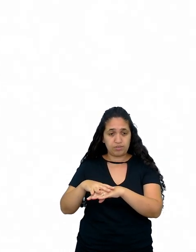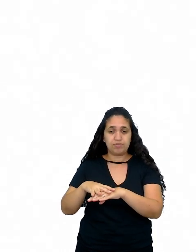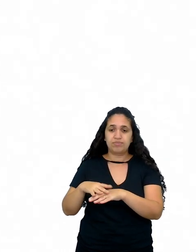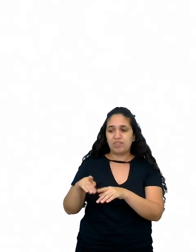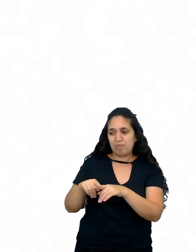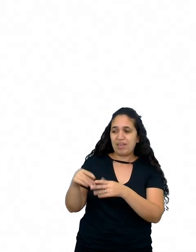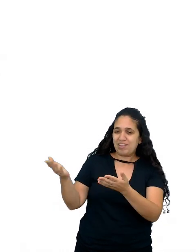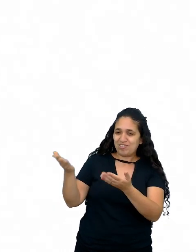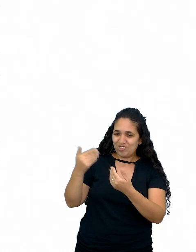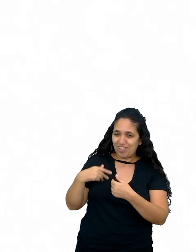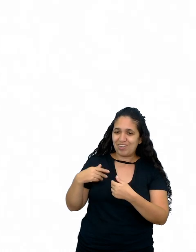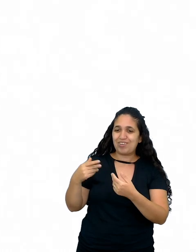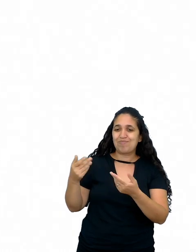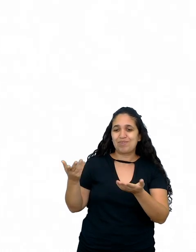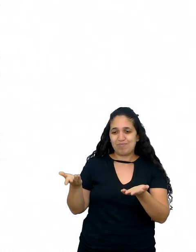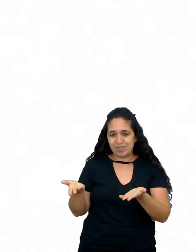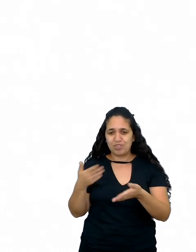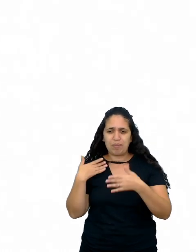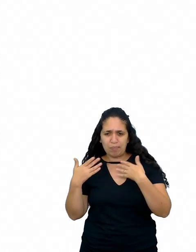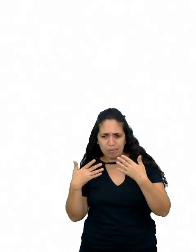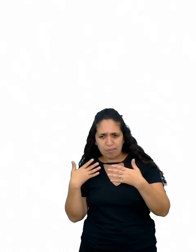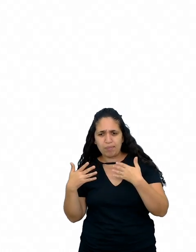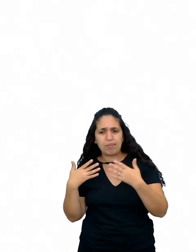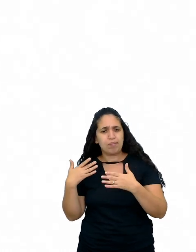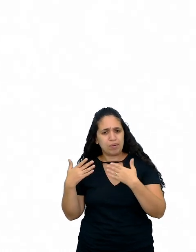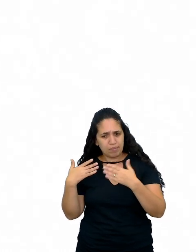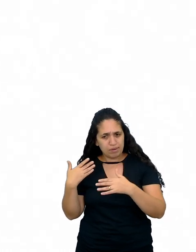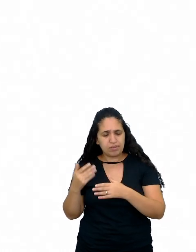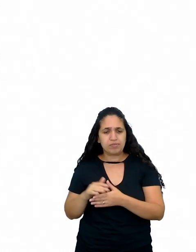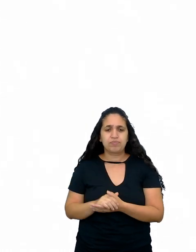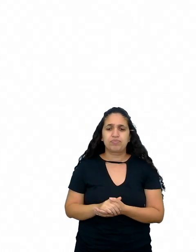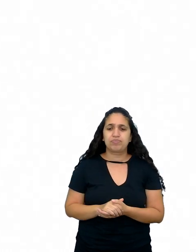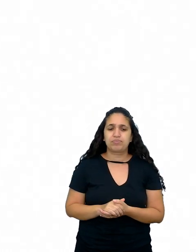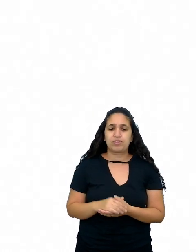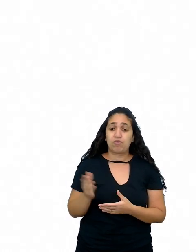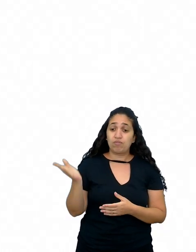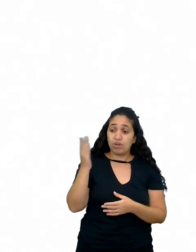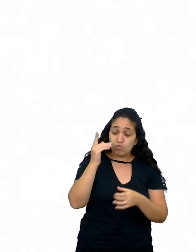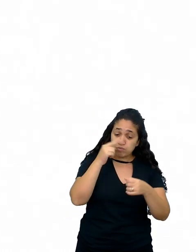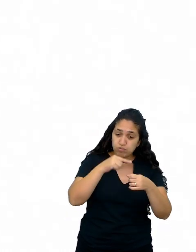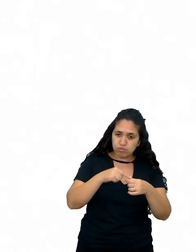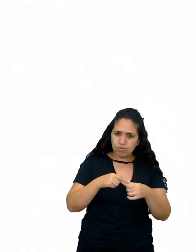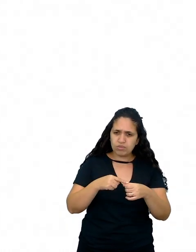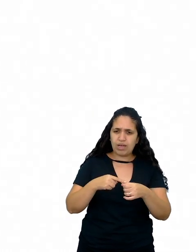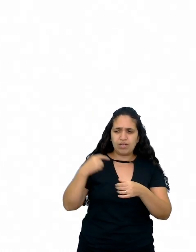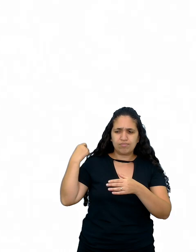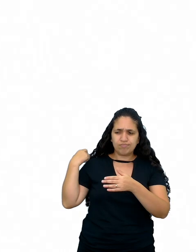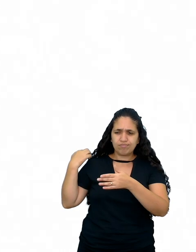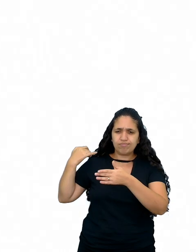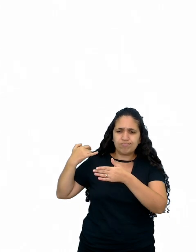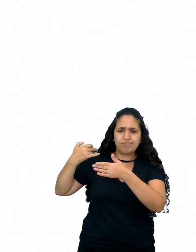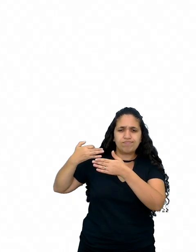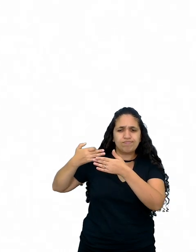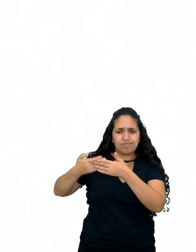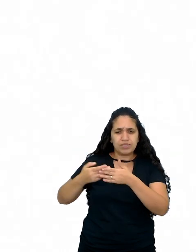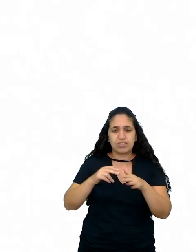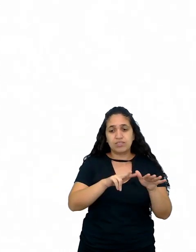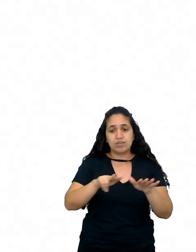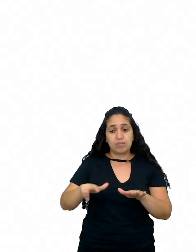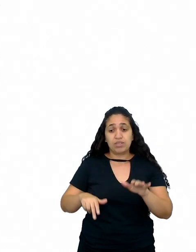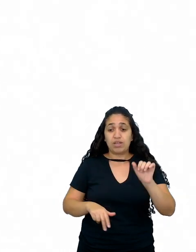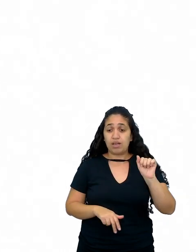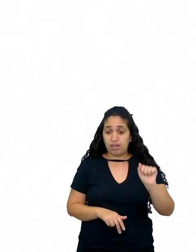também, para essa aula que pode ajudar bastante, né? Vamos retomar o que foi falado lá na semana